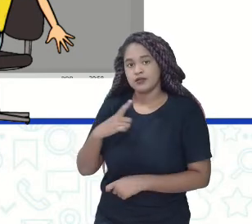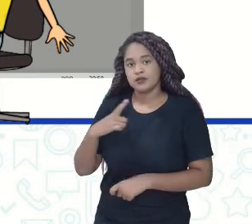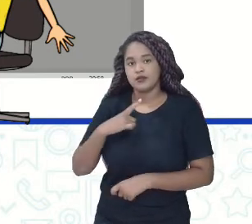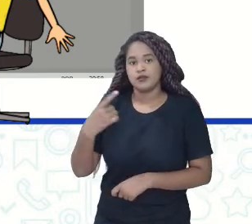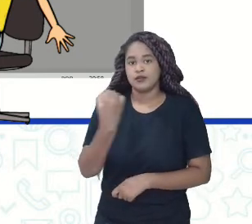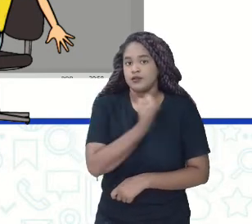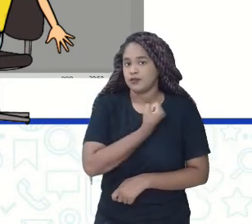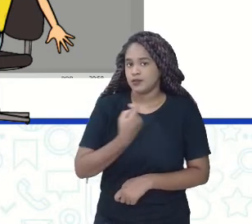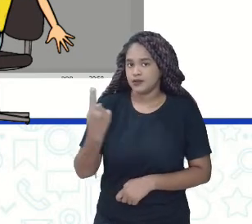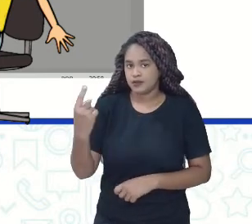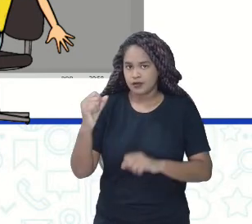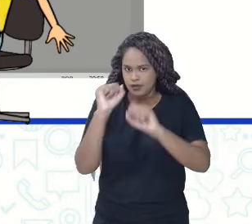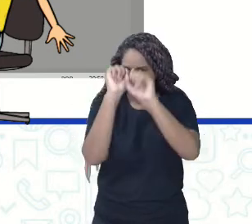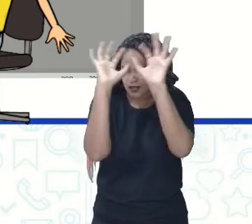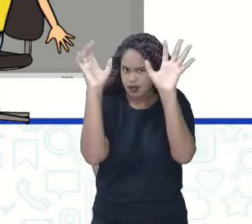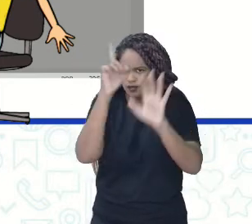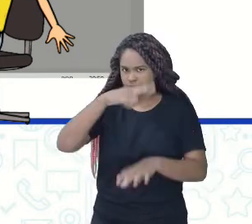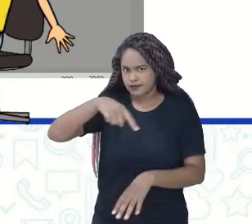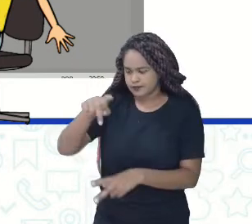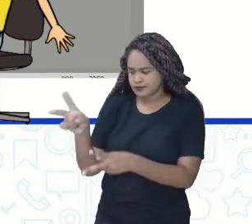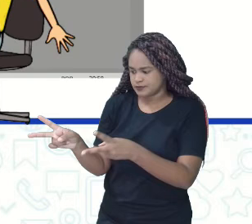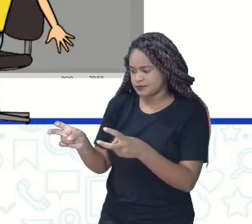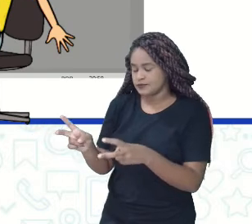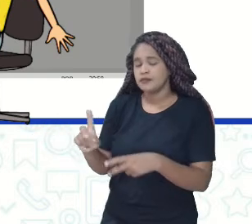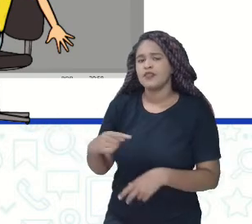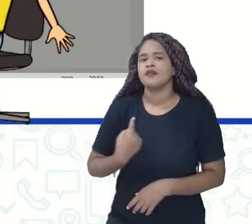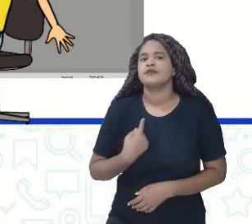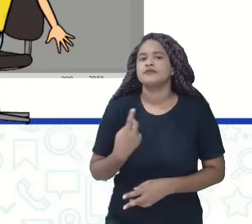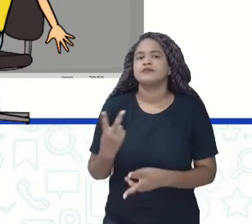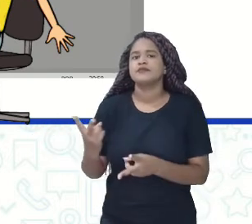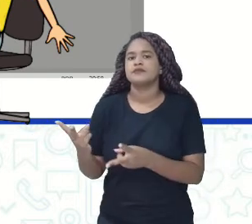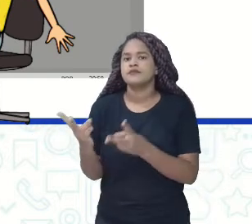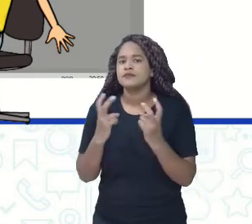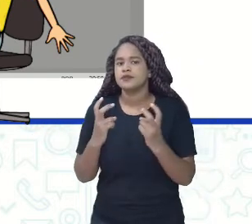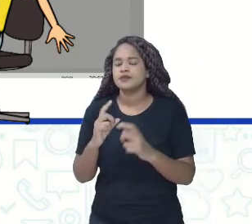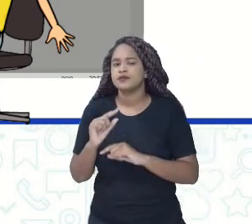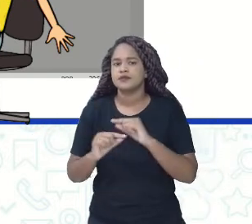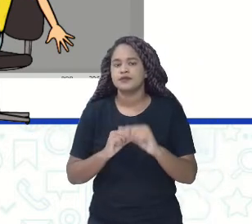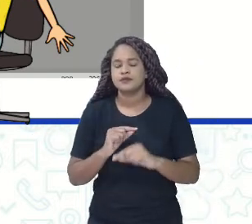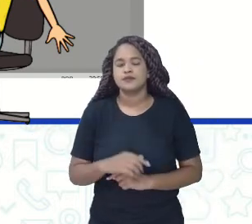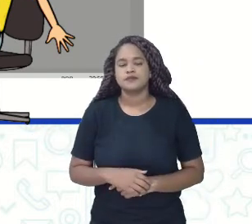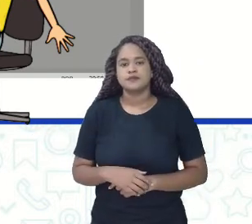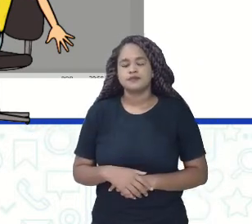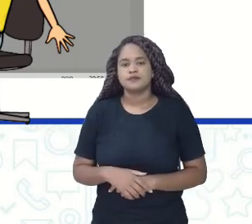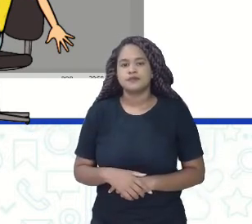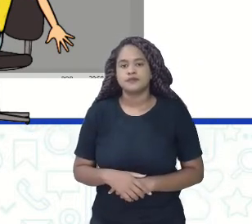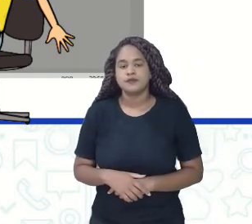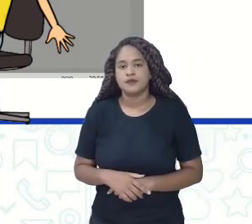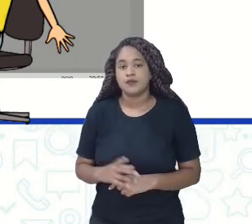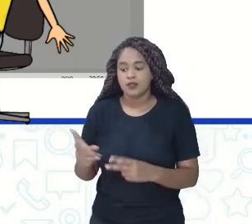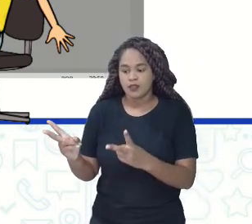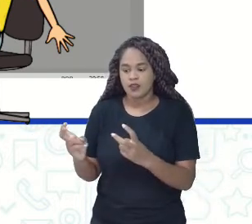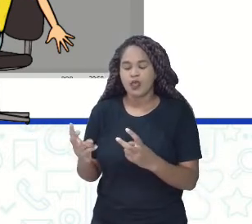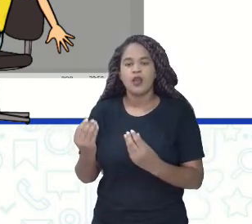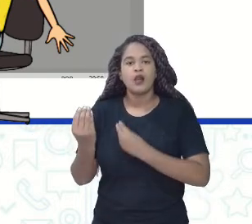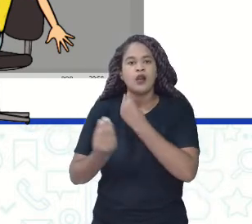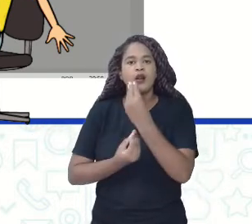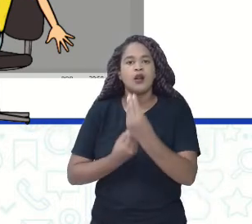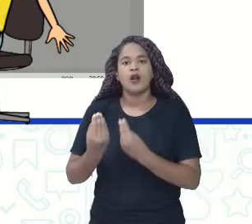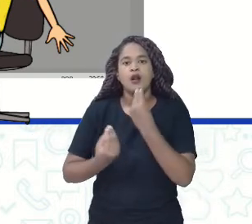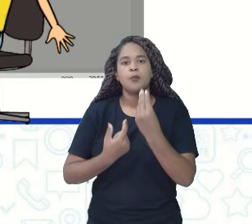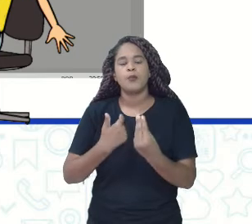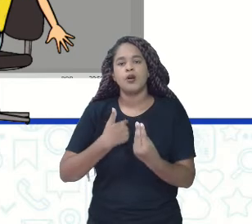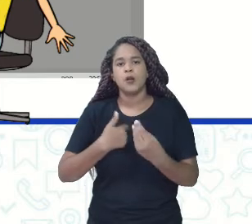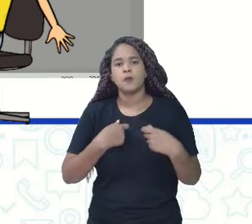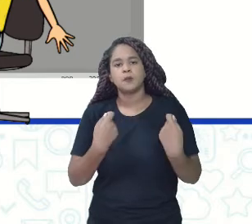vocês observarem. Então, quando a gente começa a perceber esse tipo de relação, quando a gente começa a perceber o que é que eu preciso